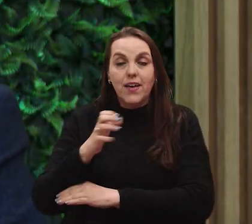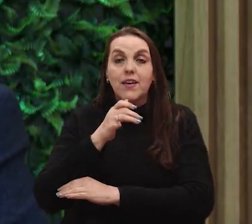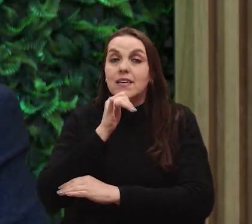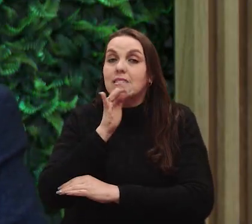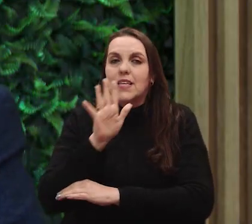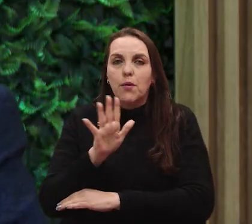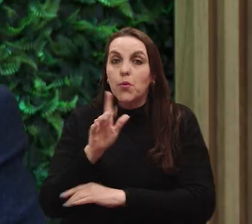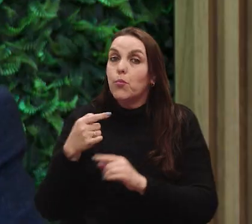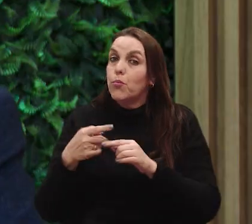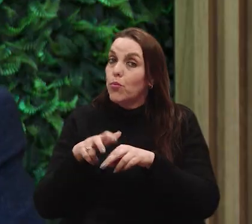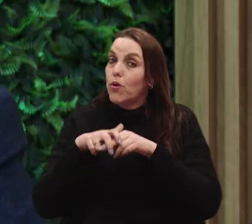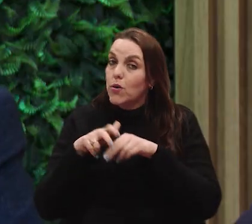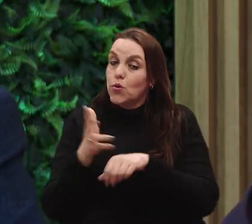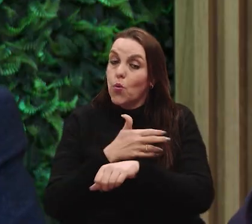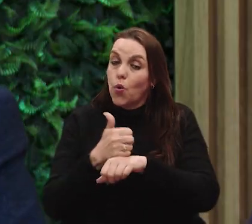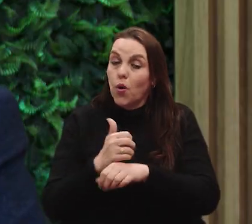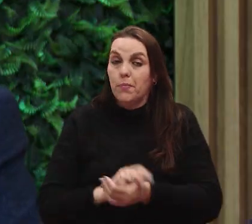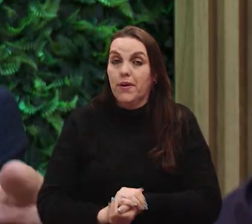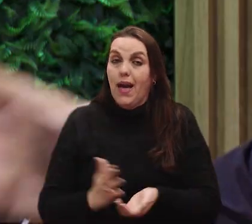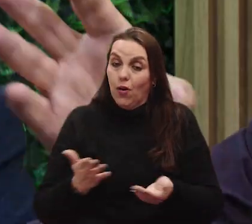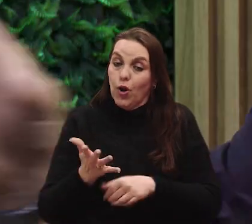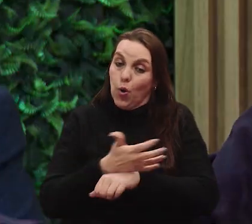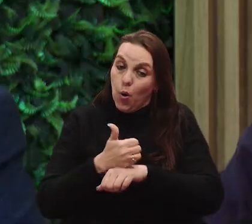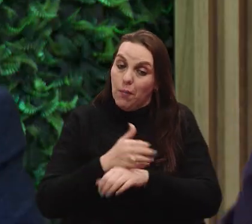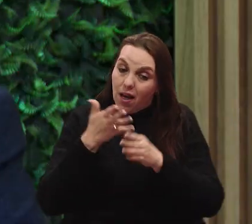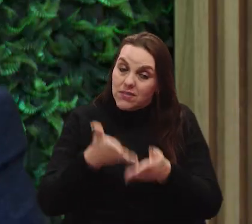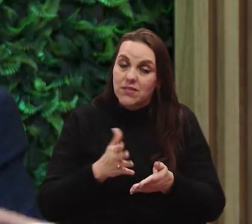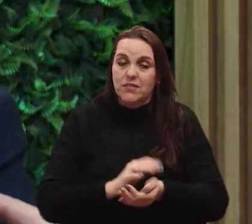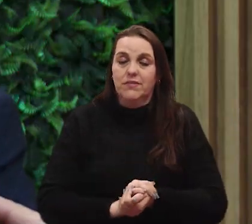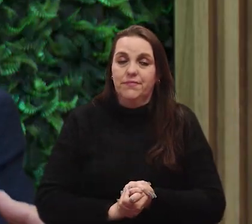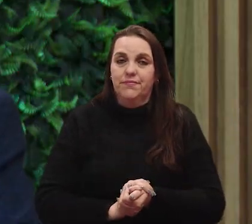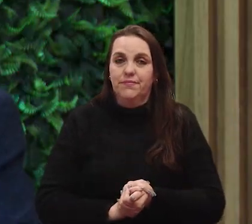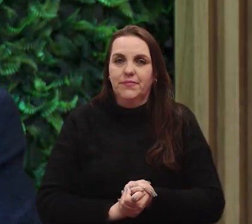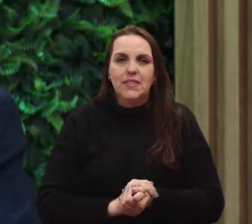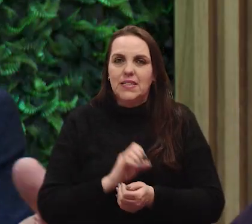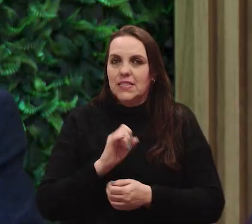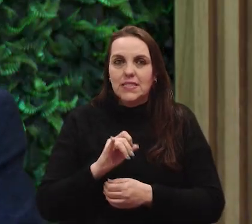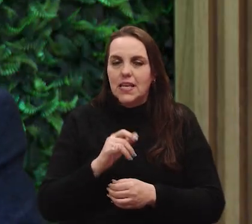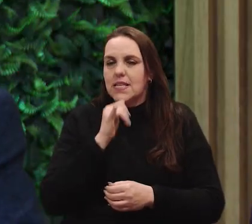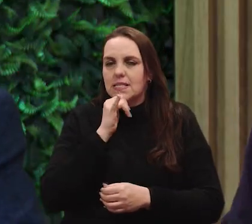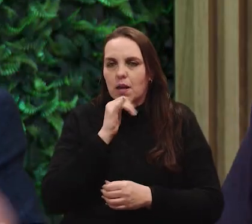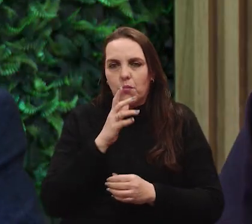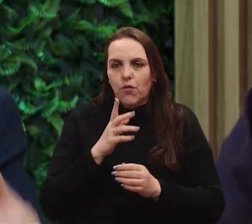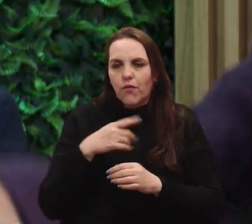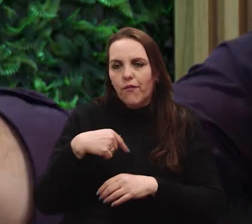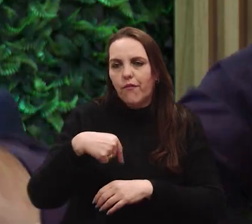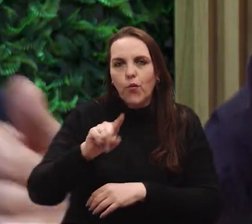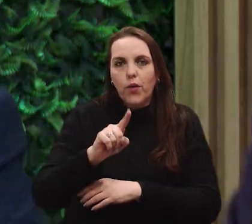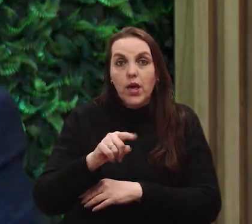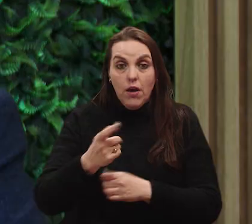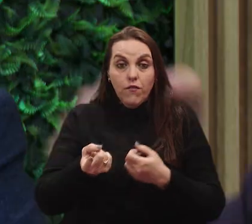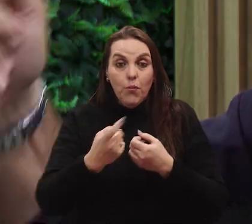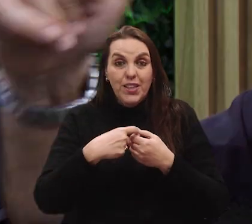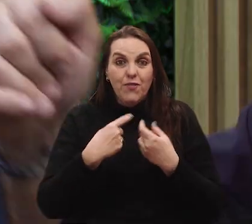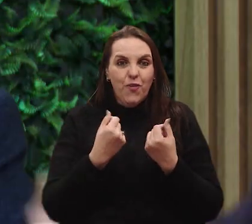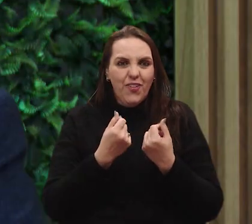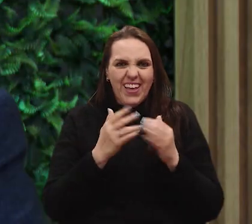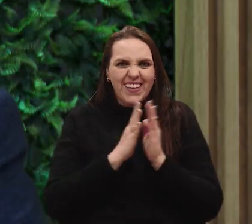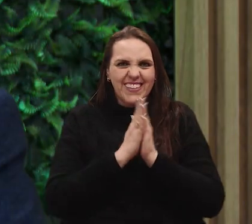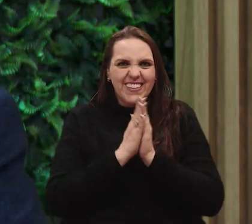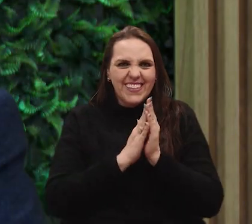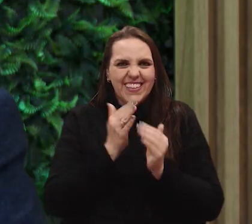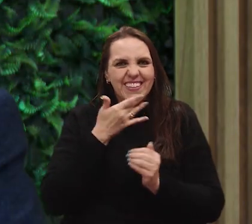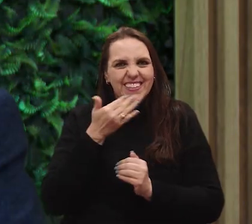foi em função dos golpes. Agora o golpe é esse. Muita gente vai receber, se já não for no Procon, falaram que vão me devolver, muito